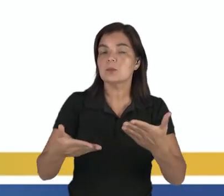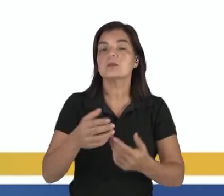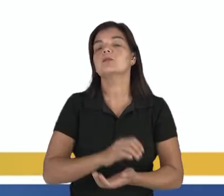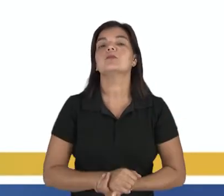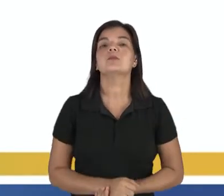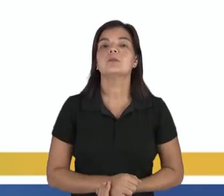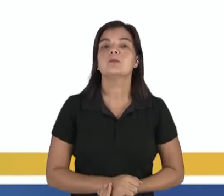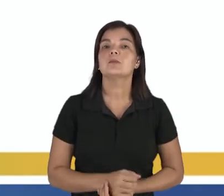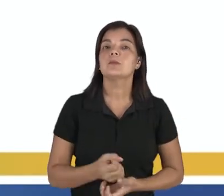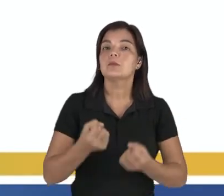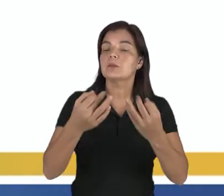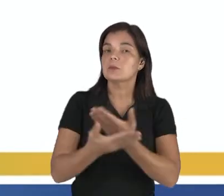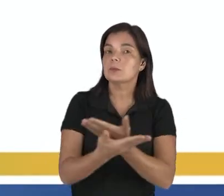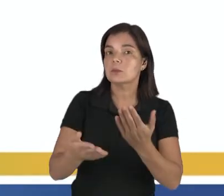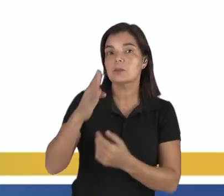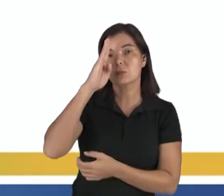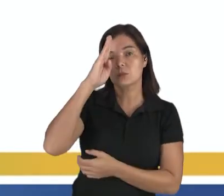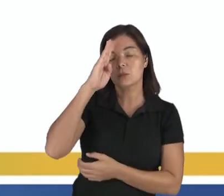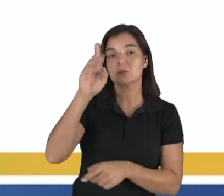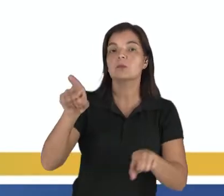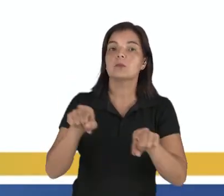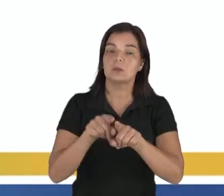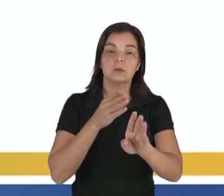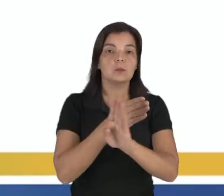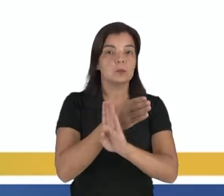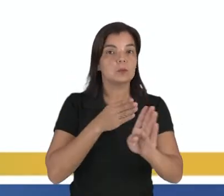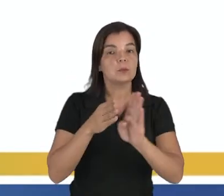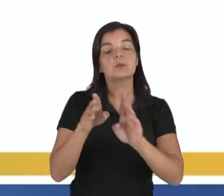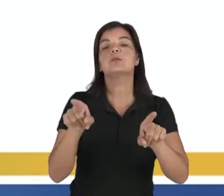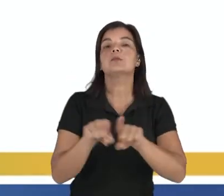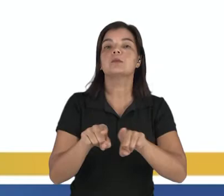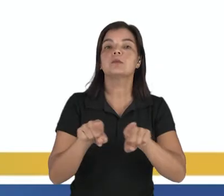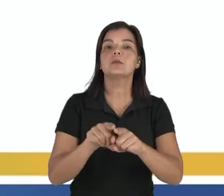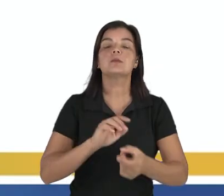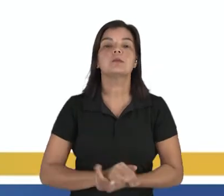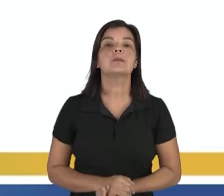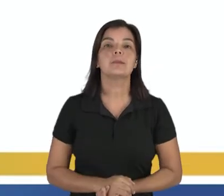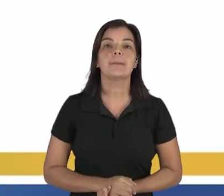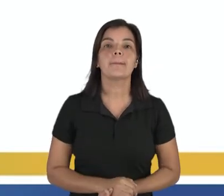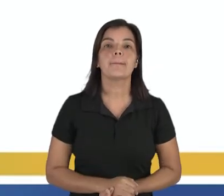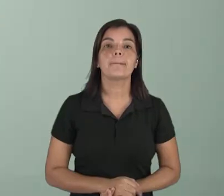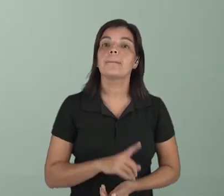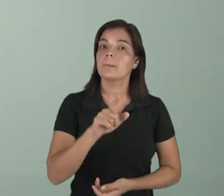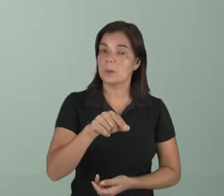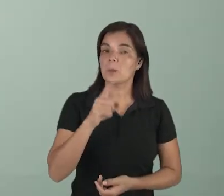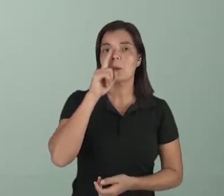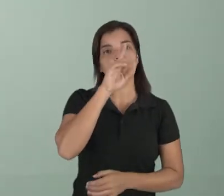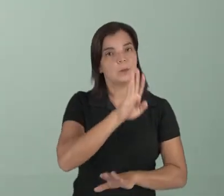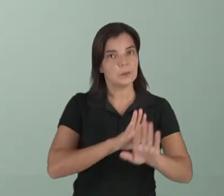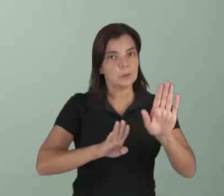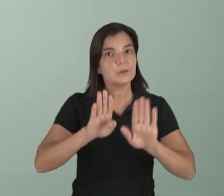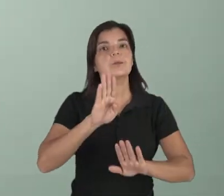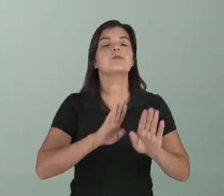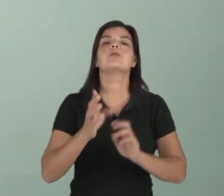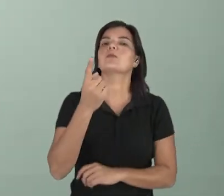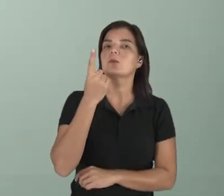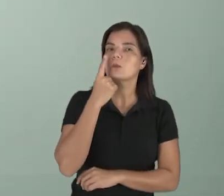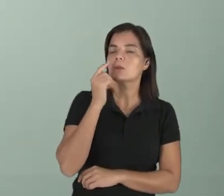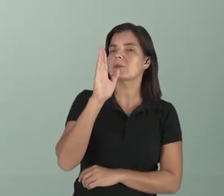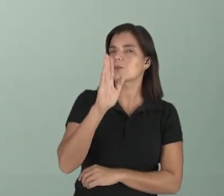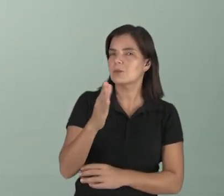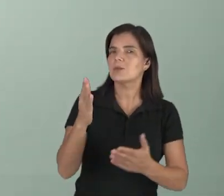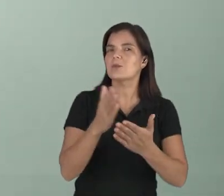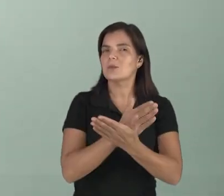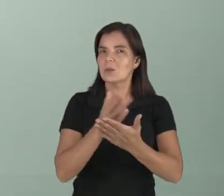eu quero falar para vocês, principalmente essa última, né, do esqui extreme, é muito perigoso, né? A gente já viu